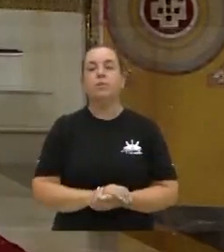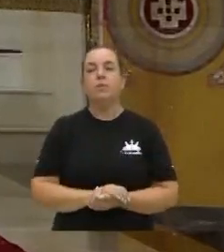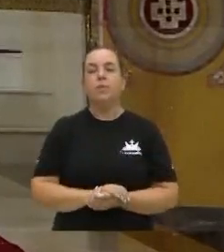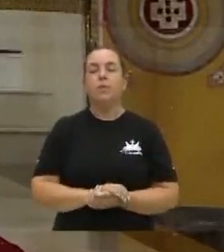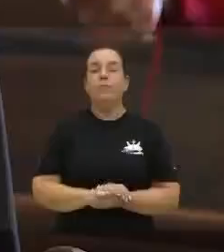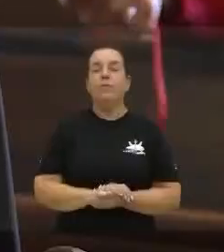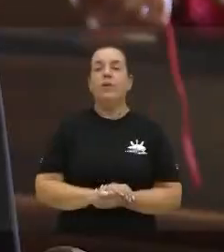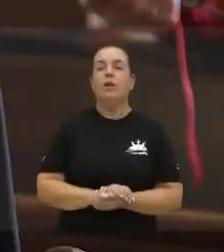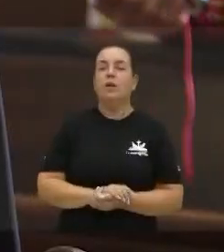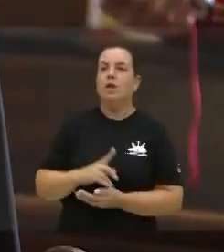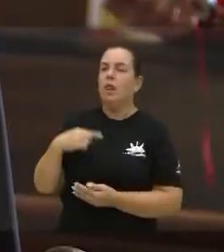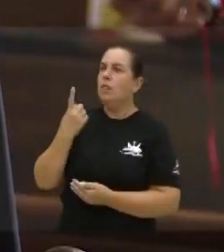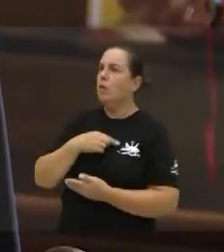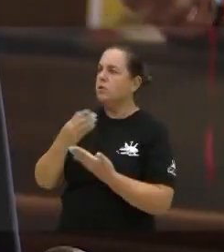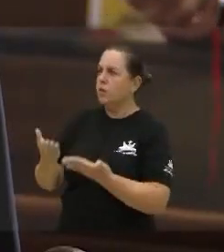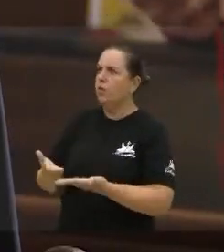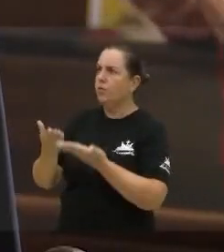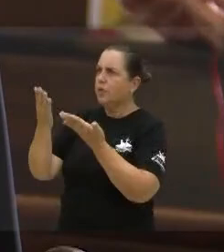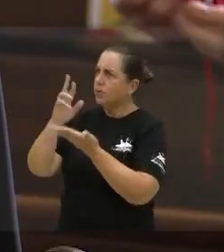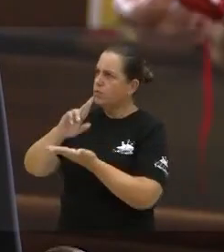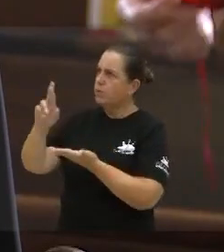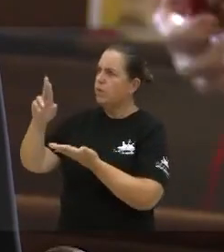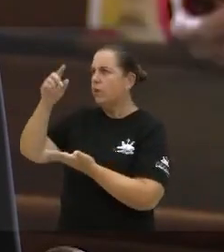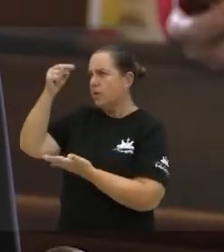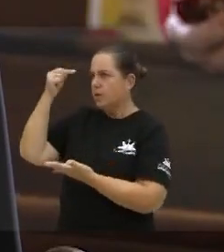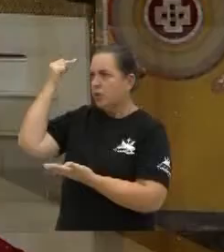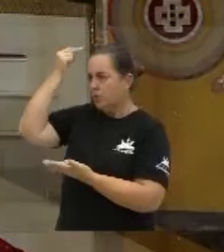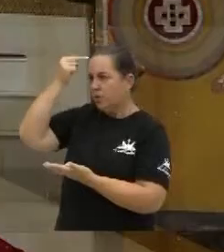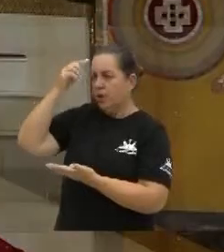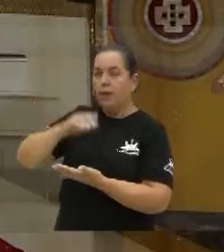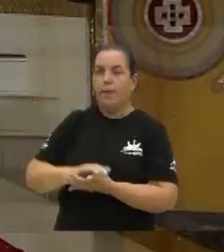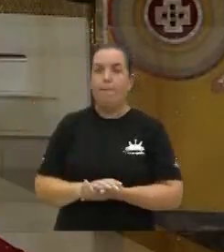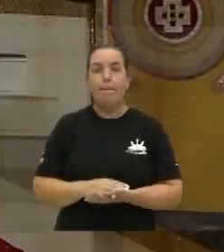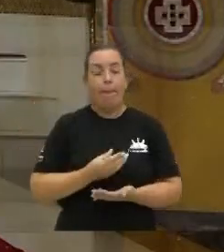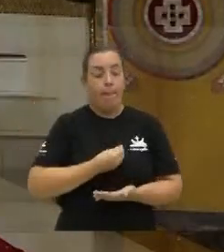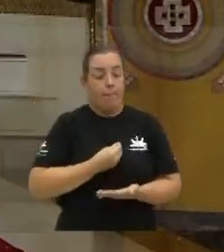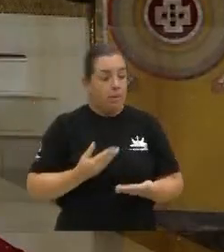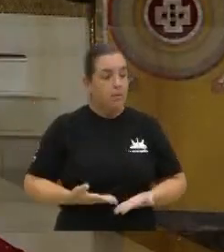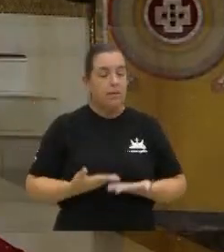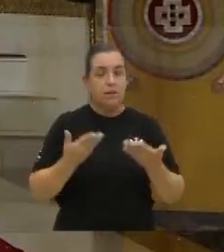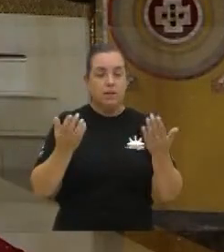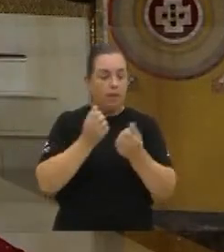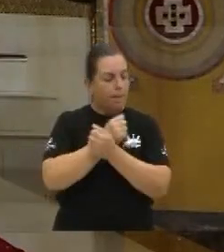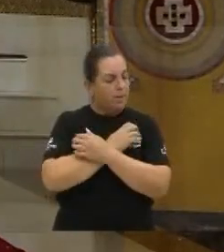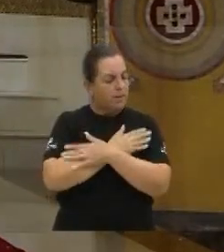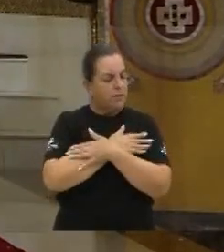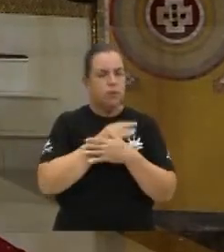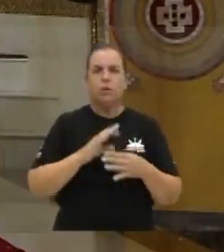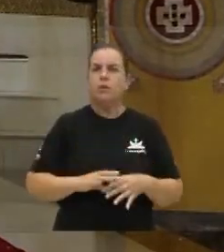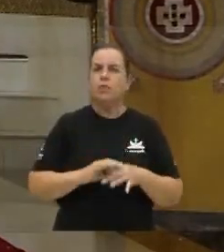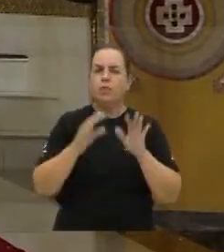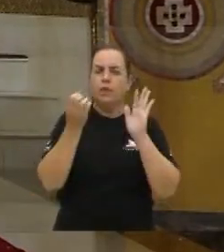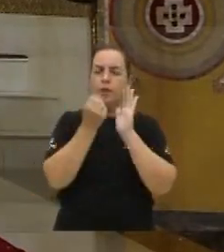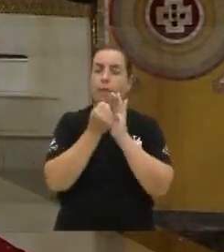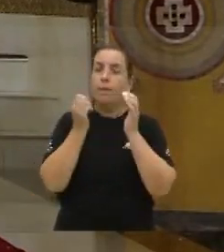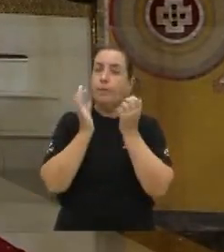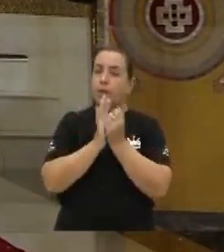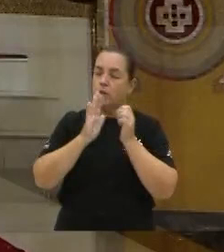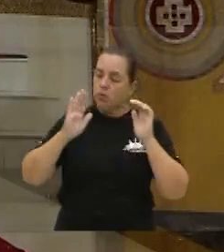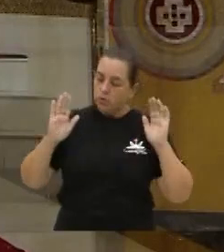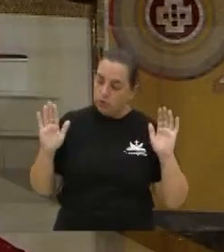Senhor nosso. Santificai nossa oferenda, ó Senhor. Estando para ser entregue, abraçando livremente a